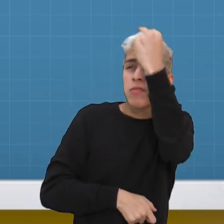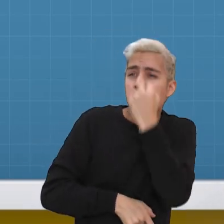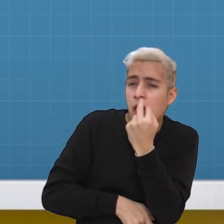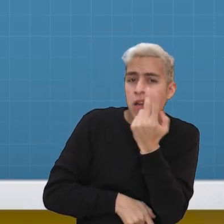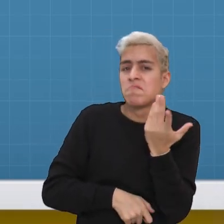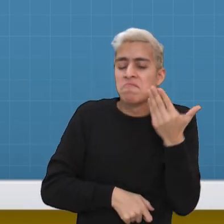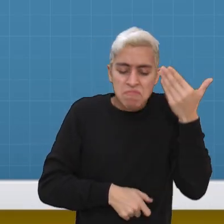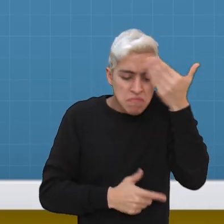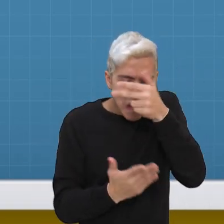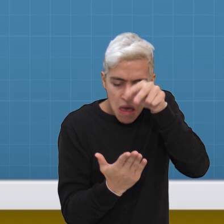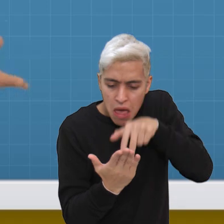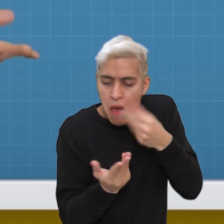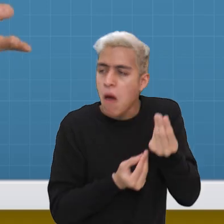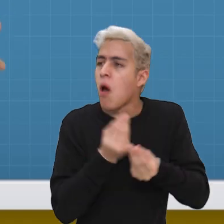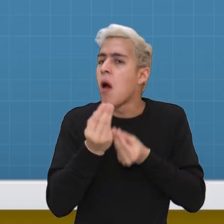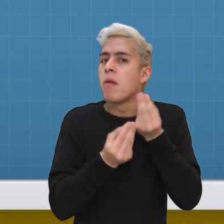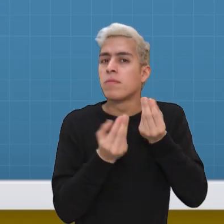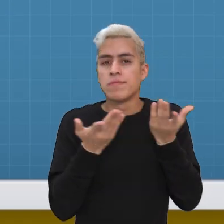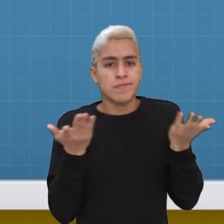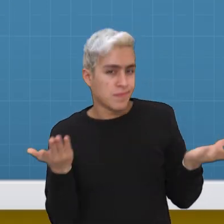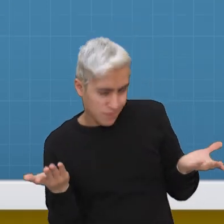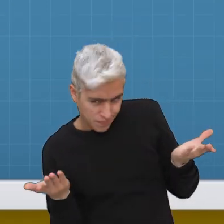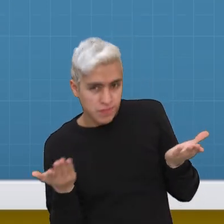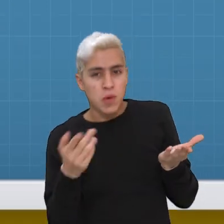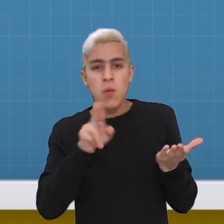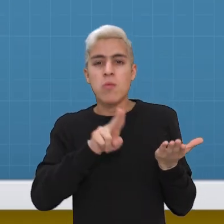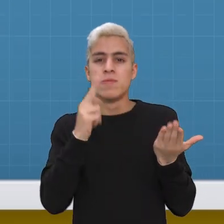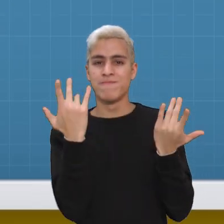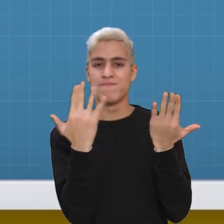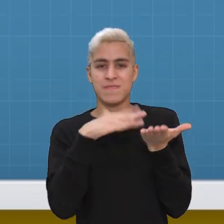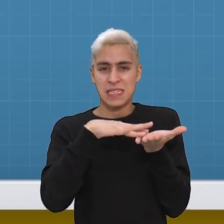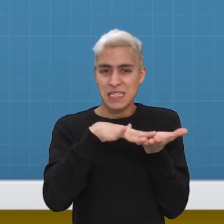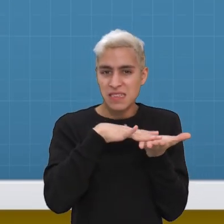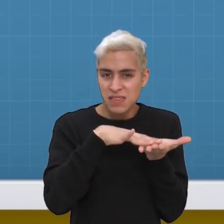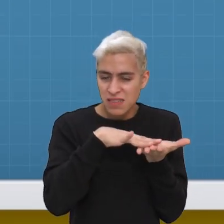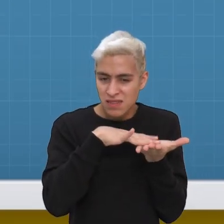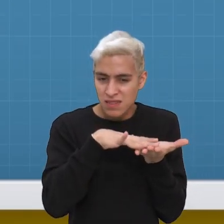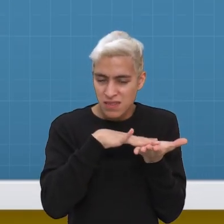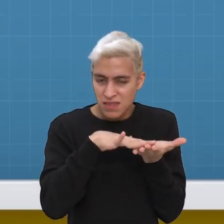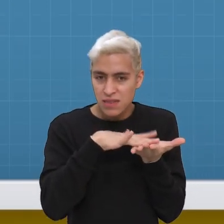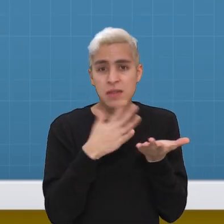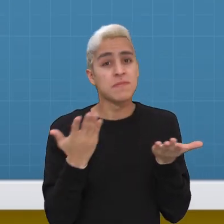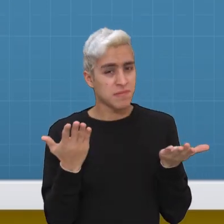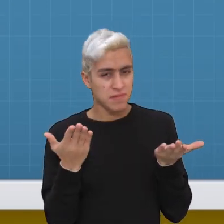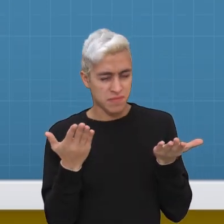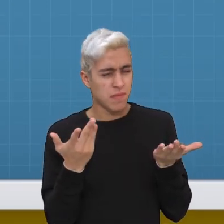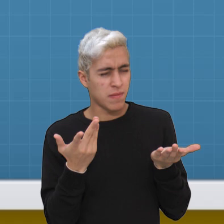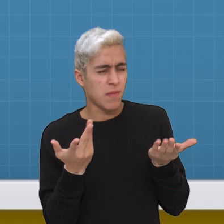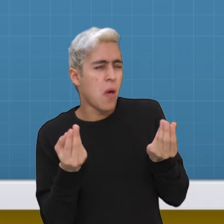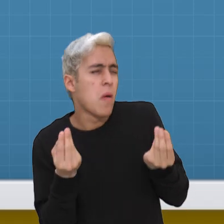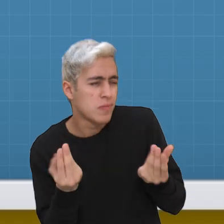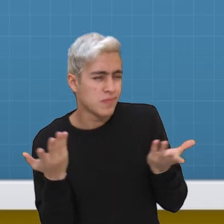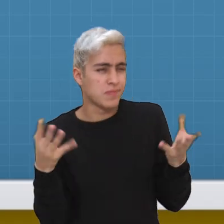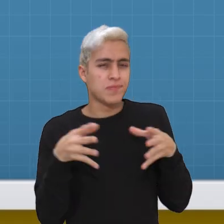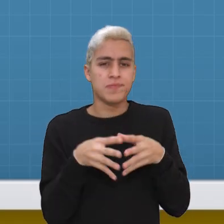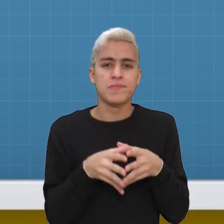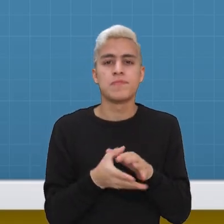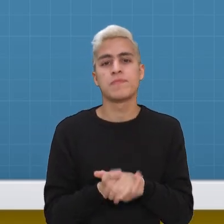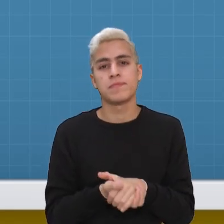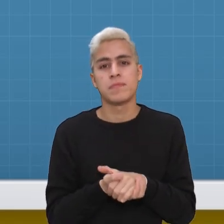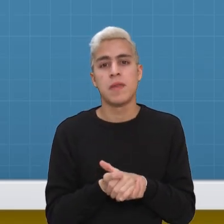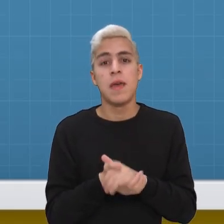cegas? Elas não conseguem enxergar, como é que elas leem? Com os dedos. Elas fazem a leitura pelos dedos, você viu?